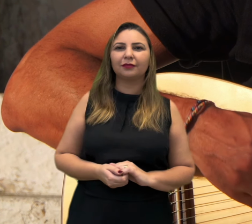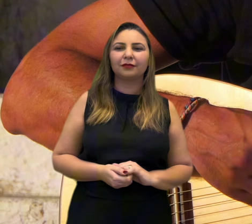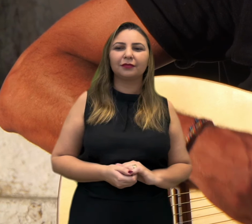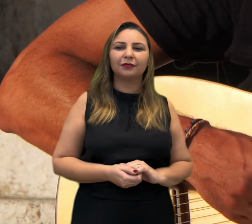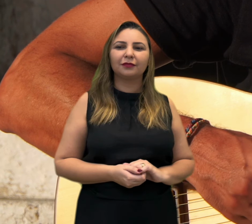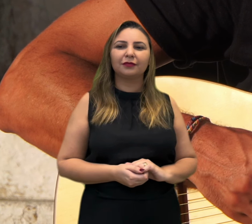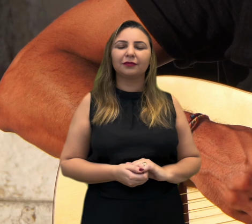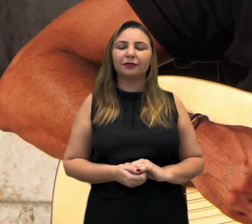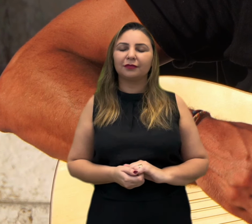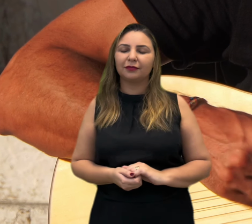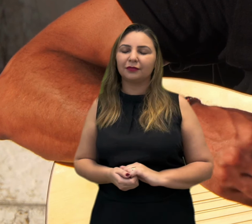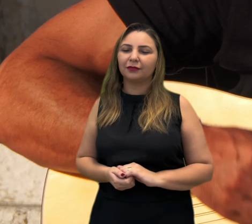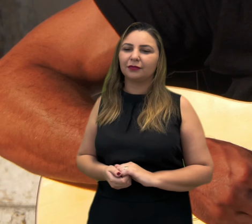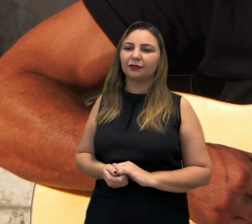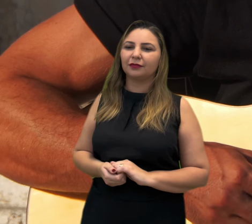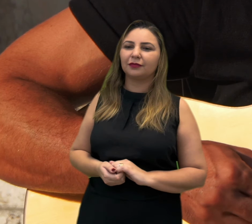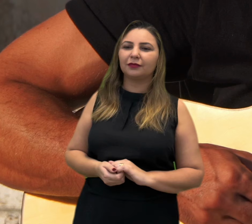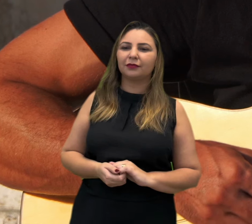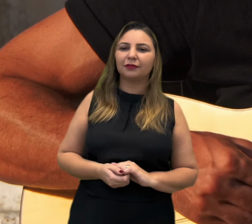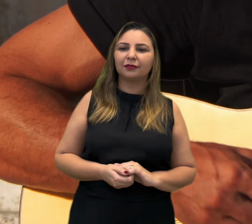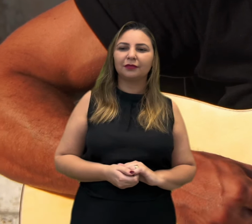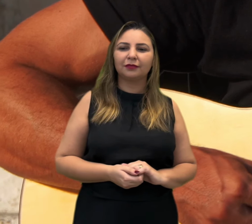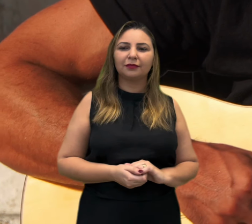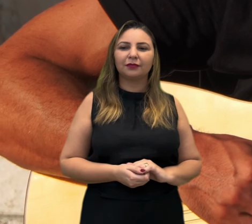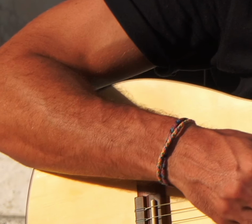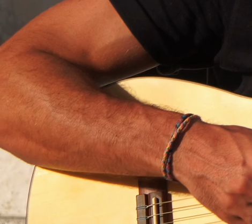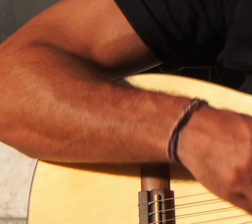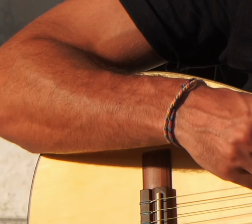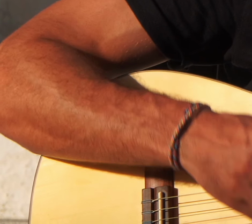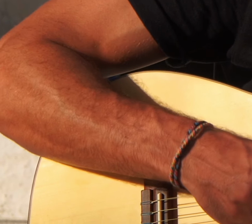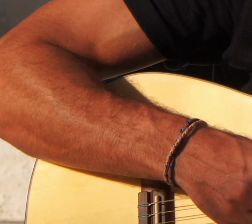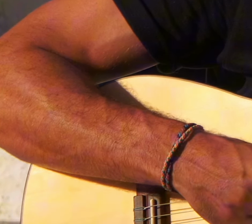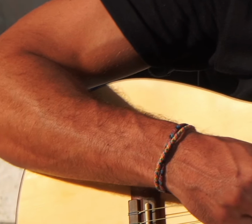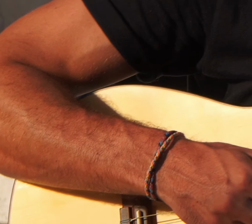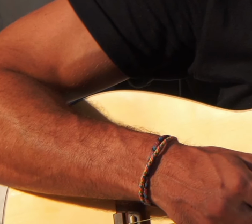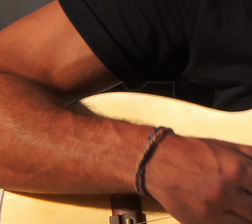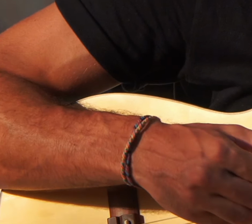Uou, uou, uou. Uou,